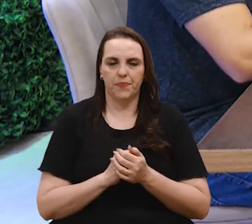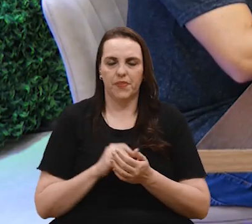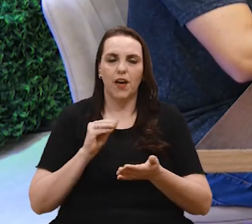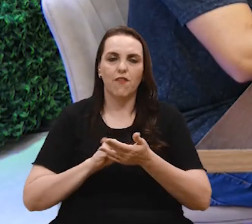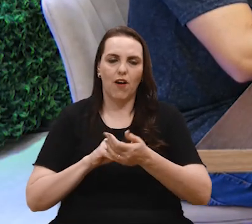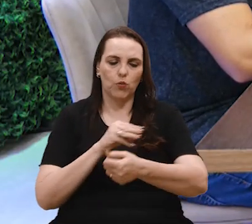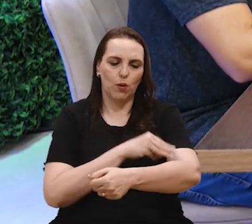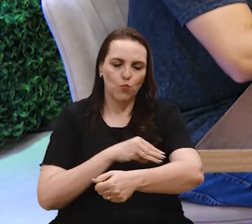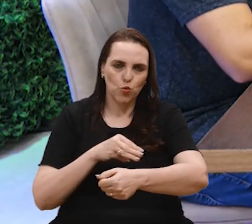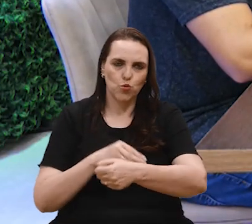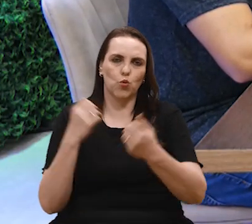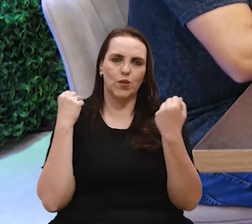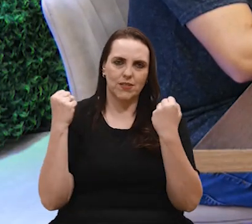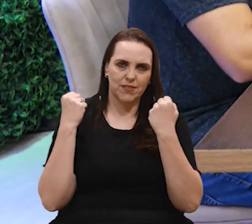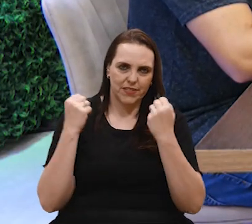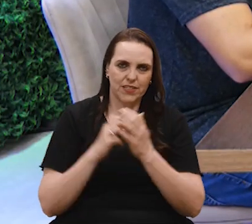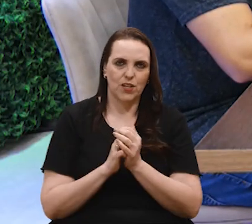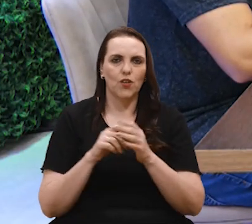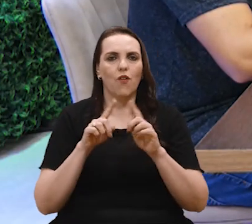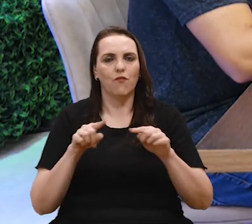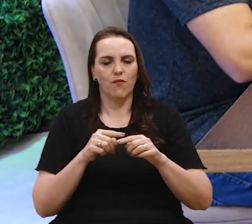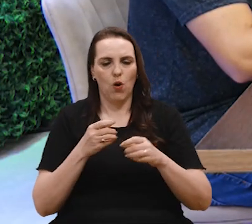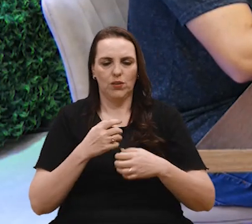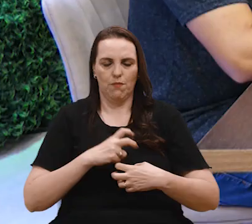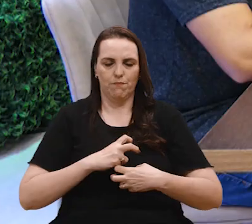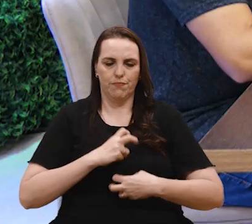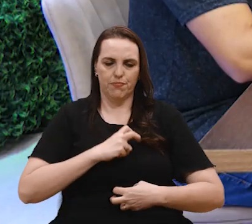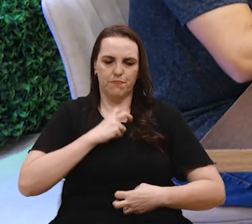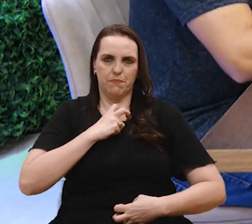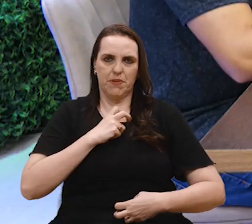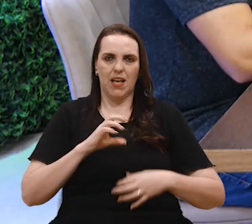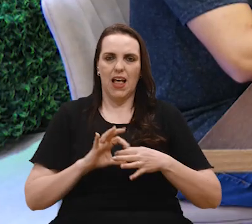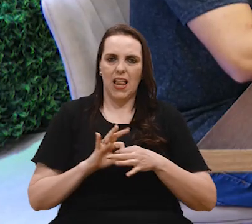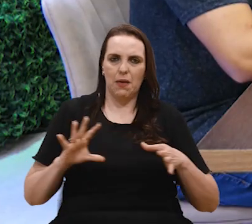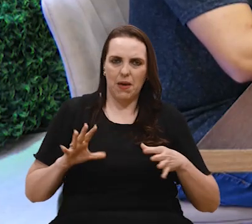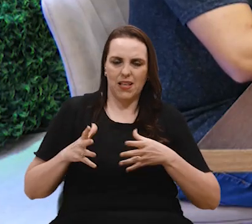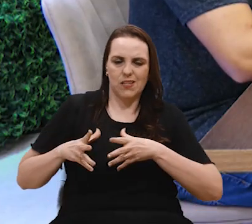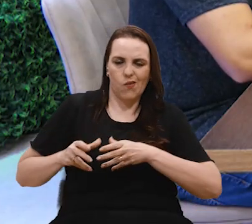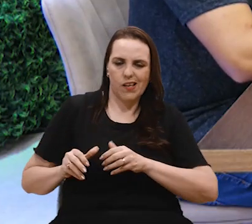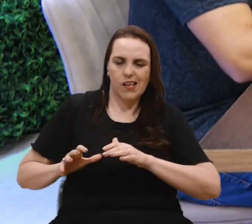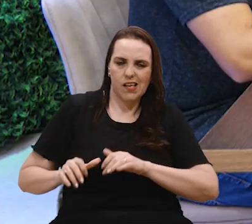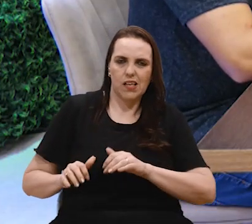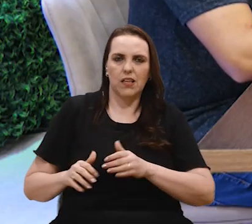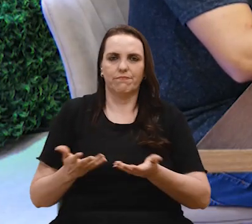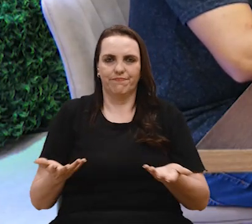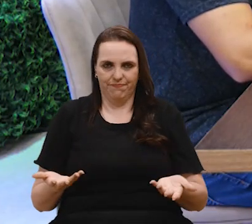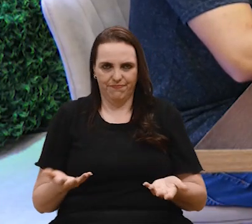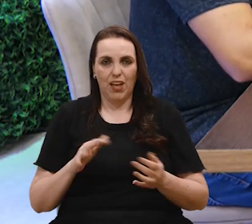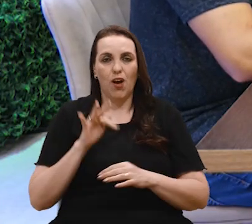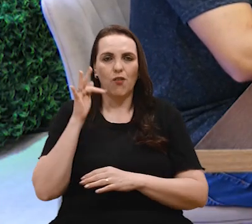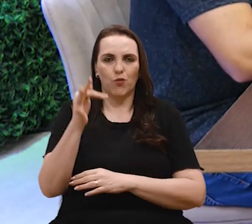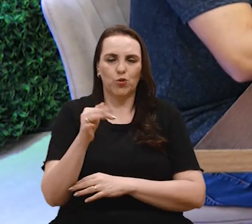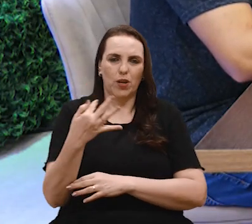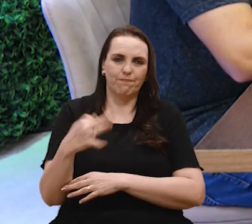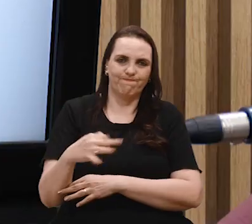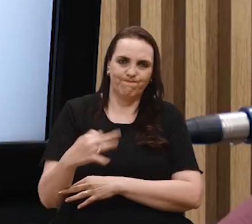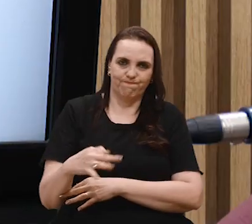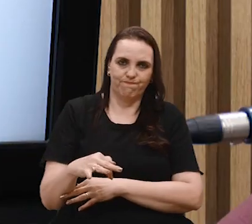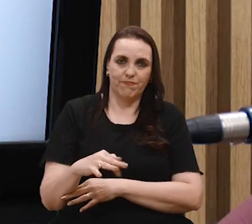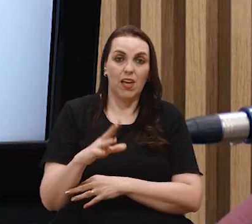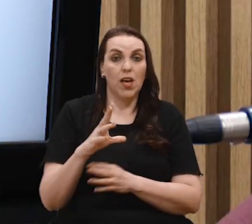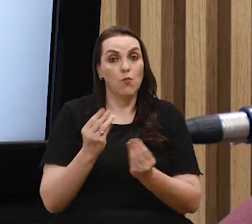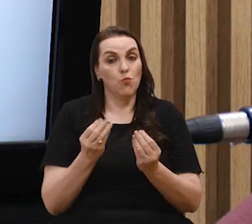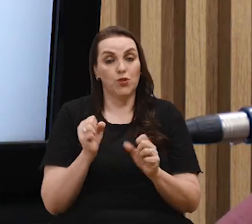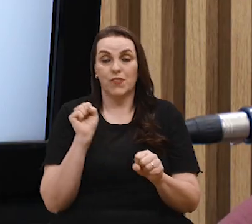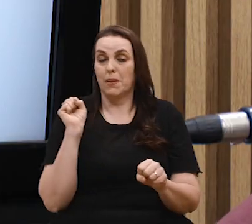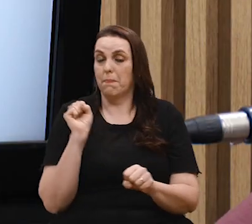muscular. Aí falta um alinhamento, falta uma liberação miofascial. E aí o que vai resultar é lesão. E muitos